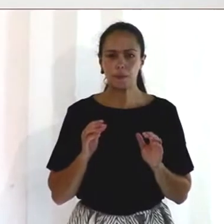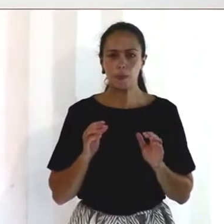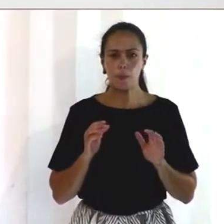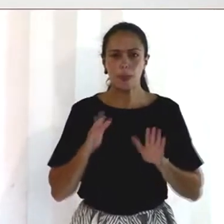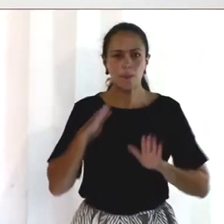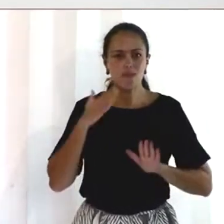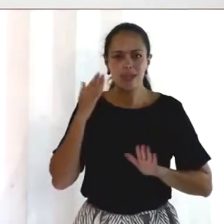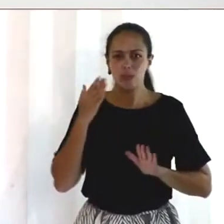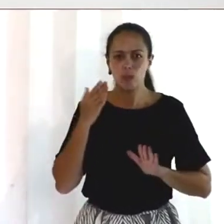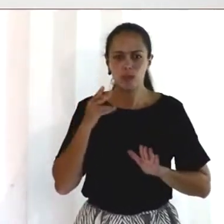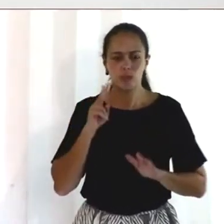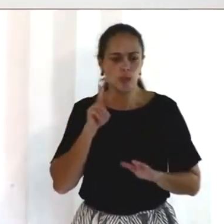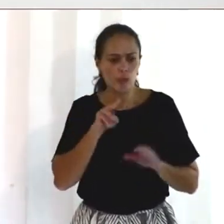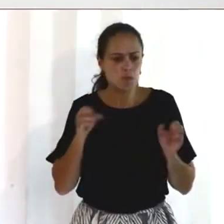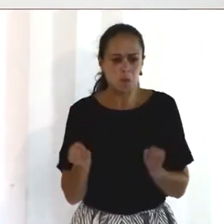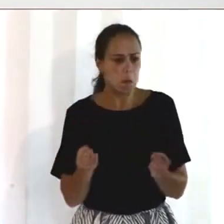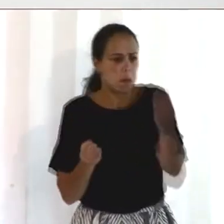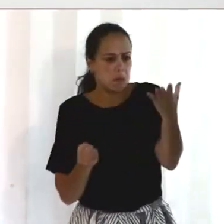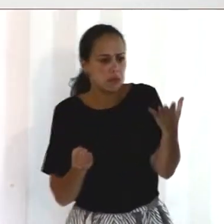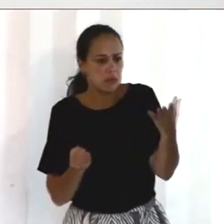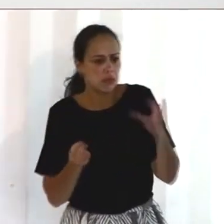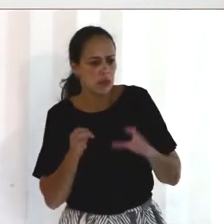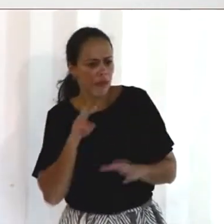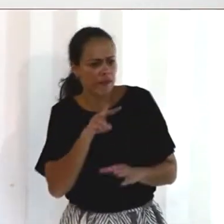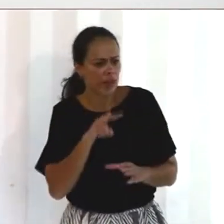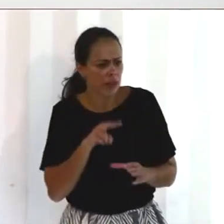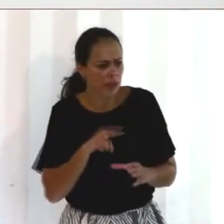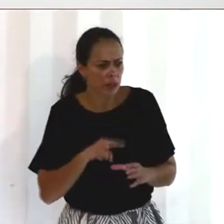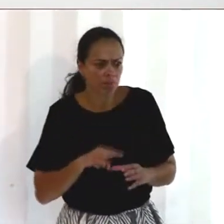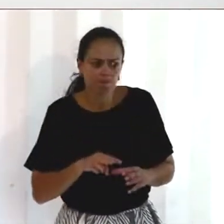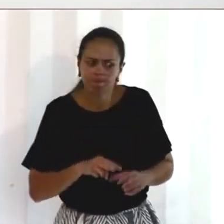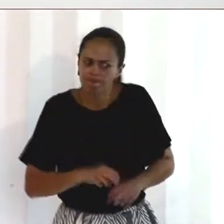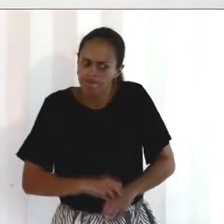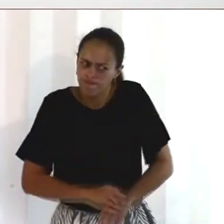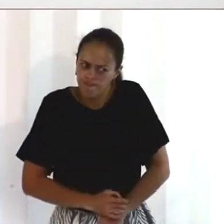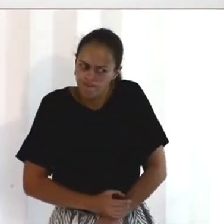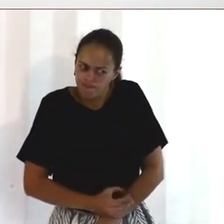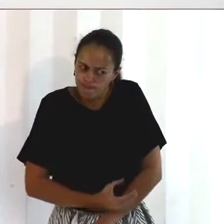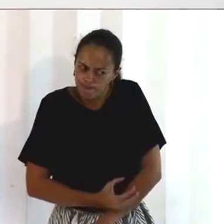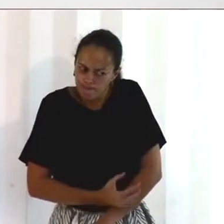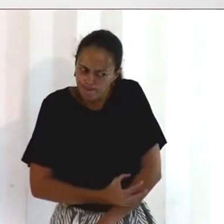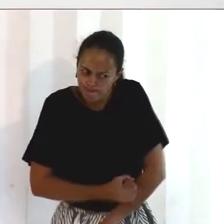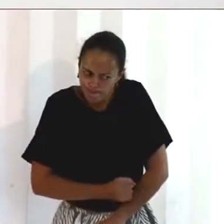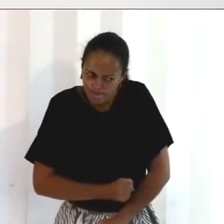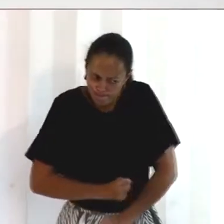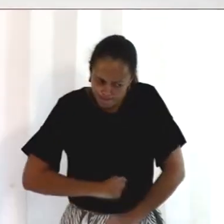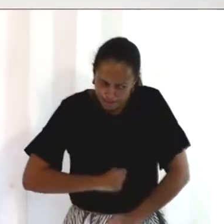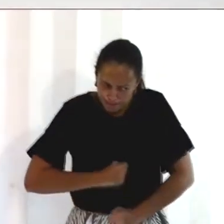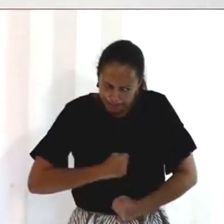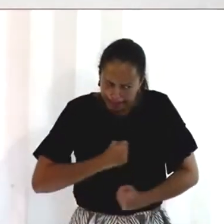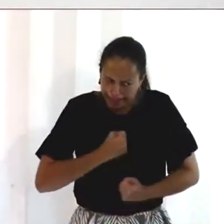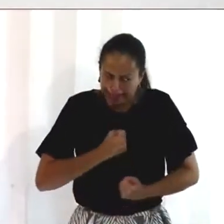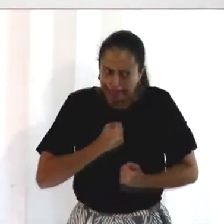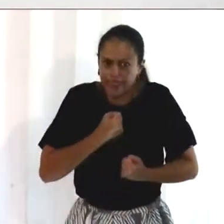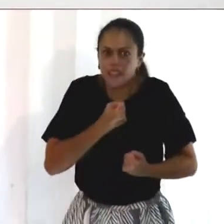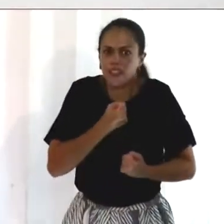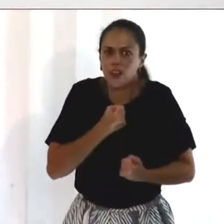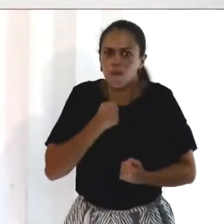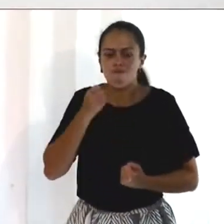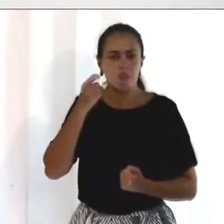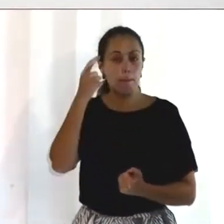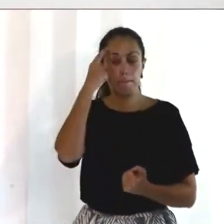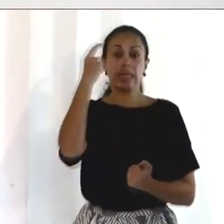sensatez já foi embora. E Paulo estava muito preocupado com a igreja deste momento, nesta época, né, no